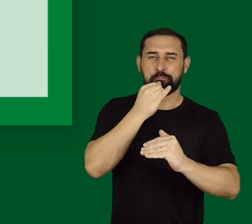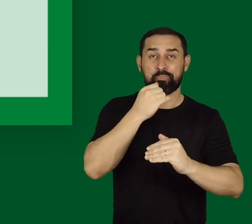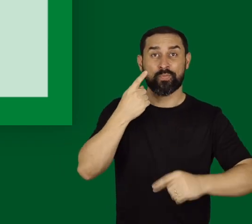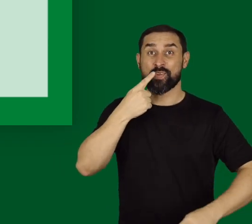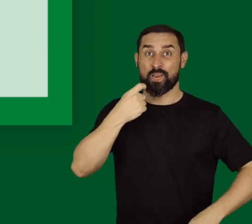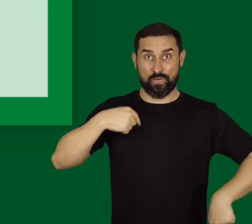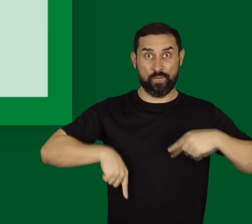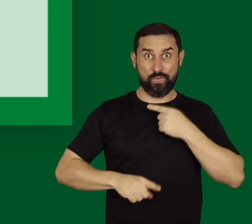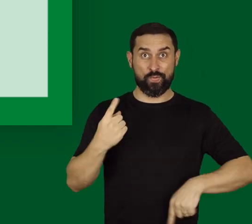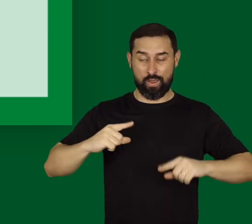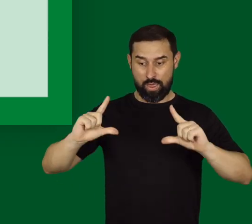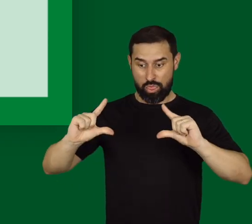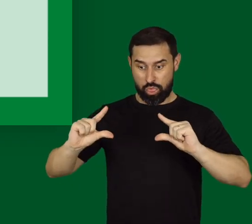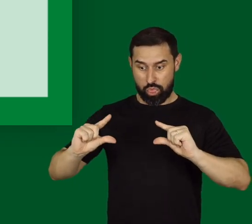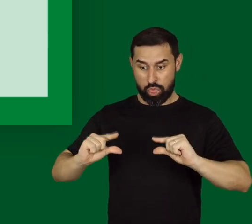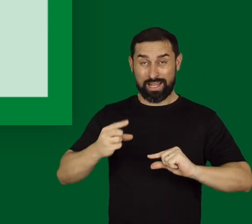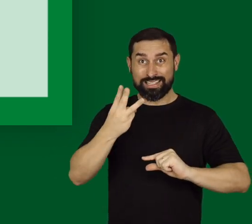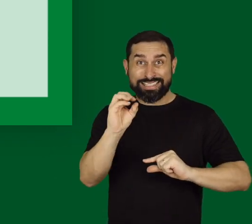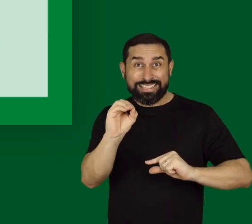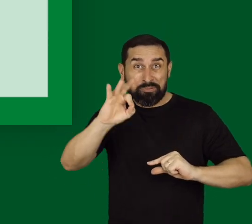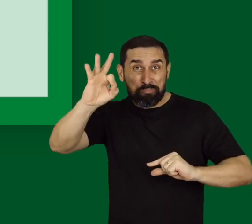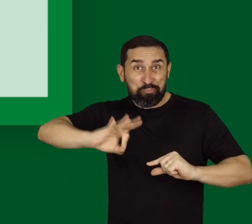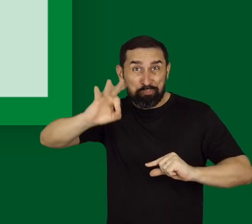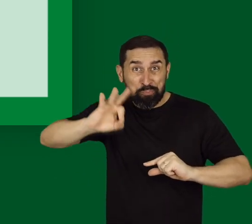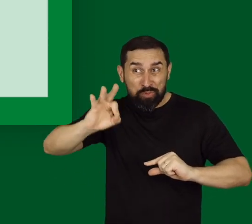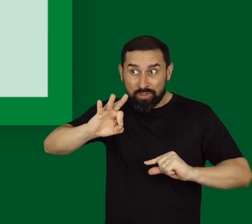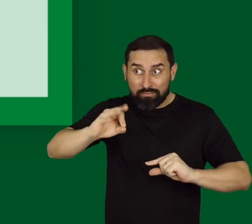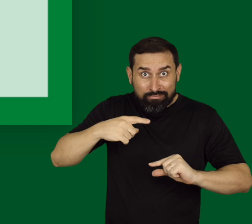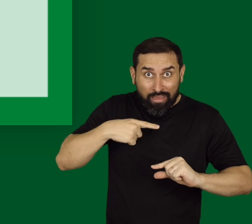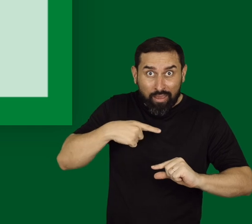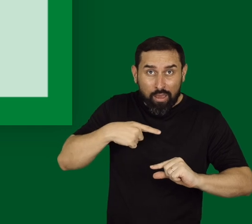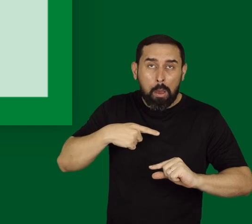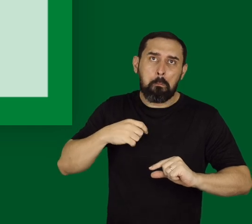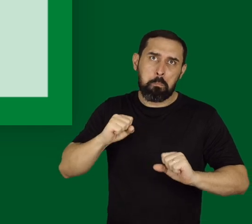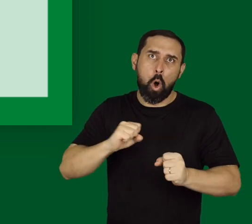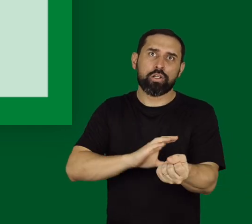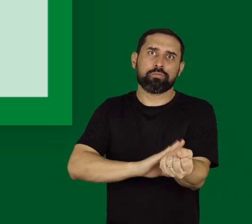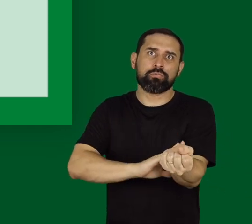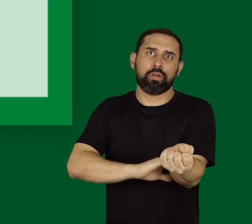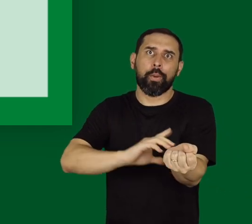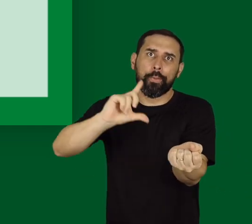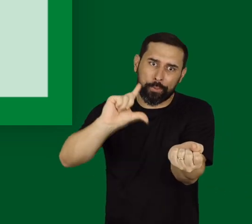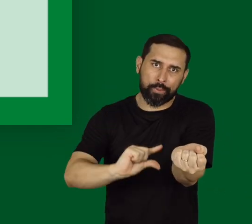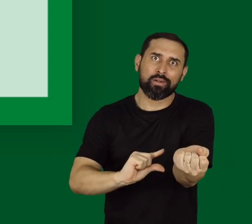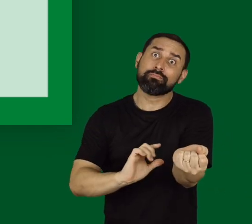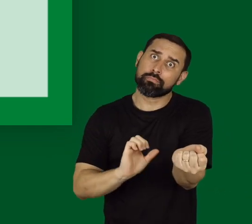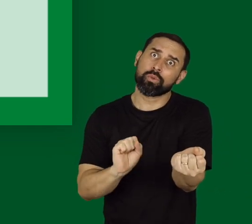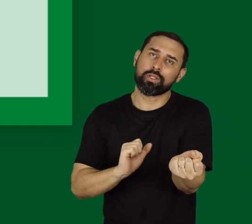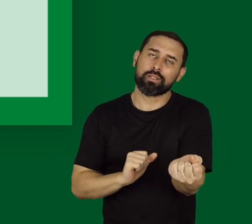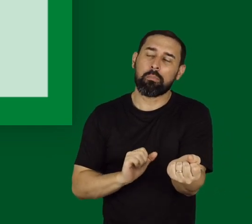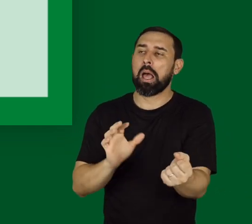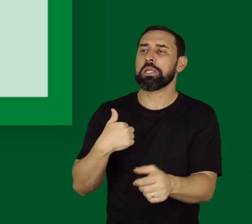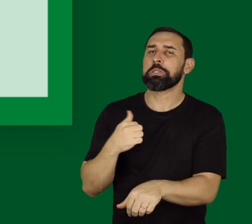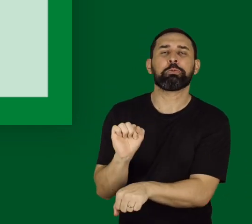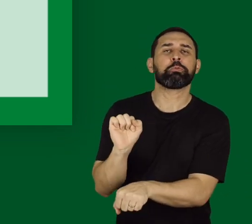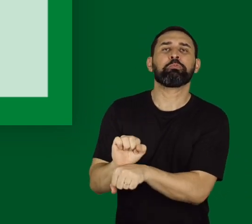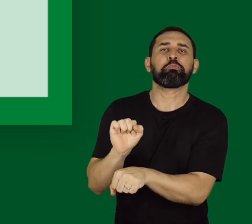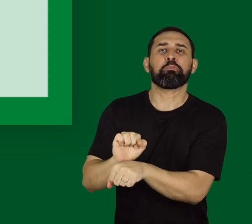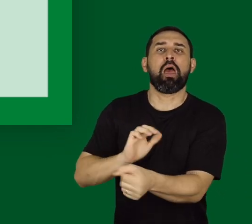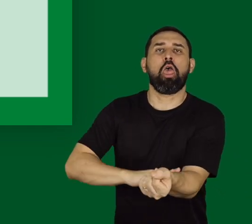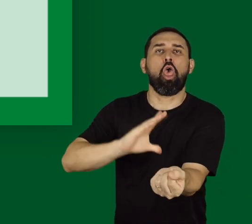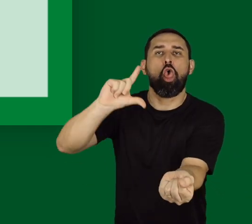Ou seja, a criança ela perde em torno até de 30% do seu volume sanguíneo para que ela tenha uma